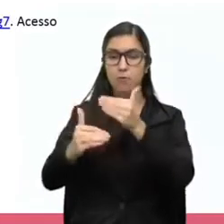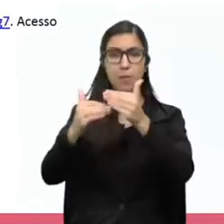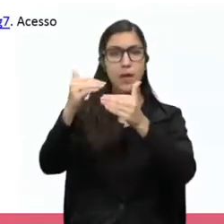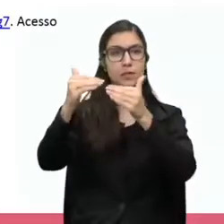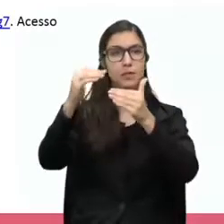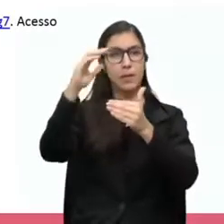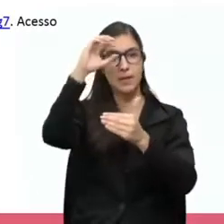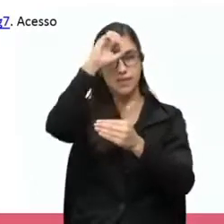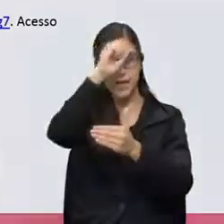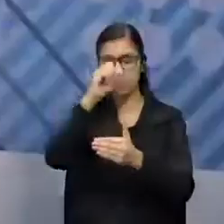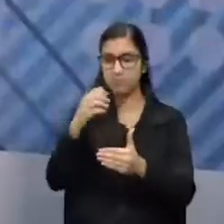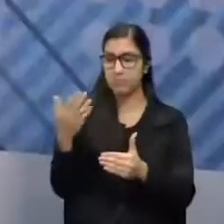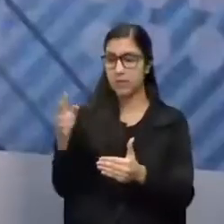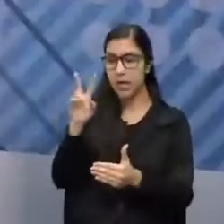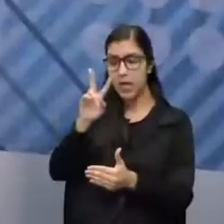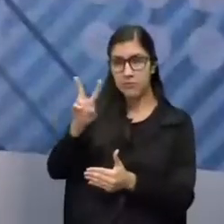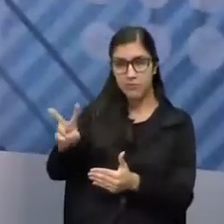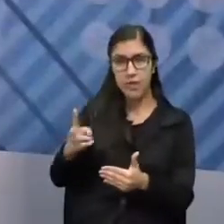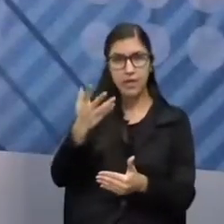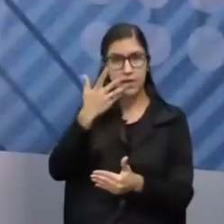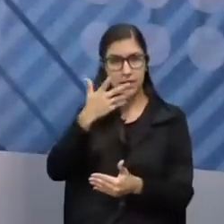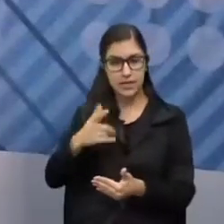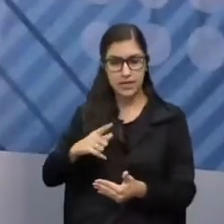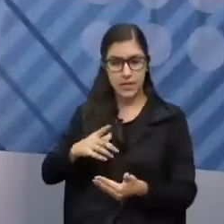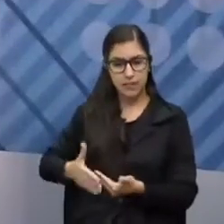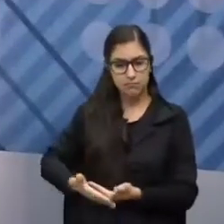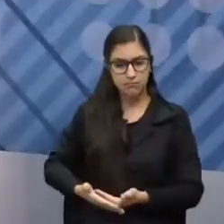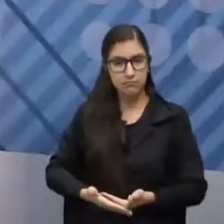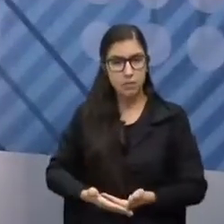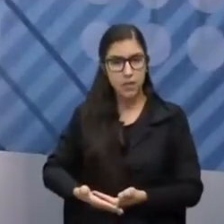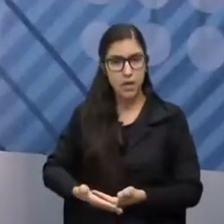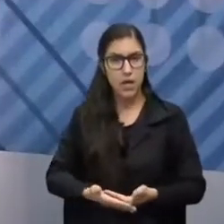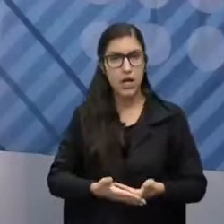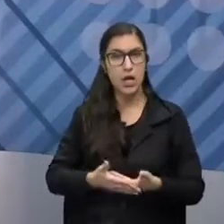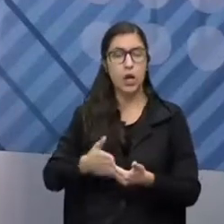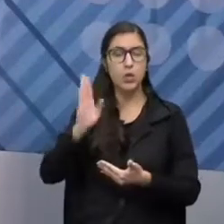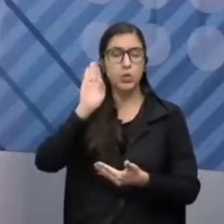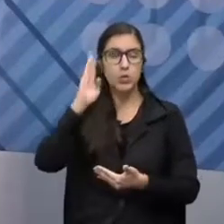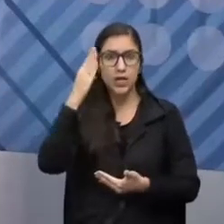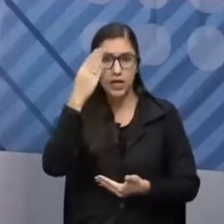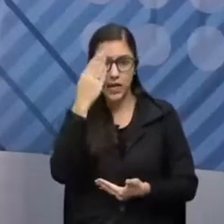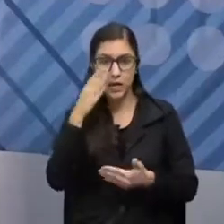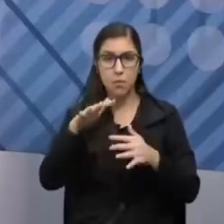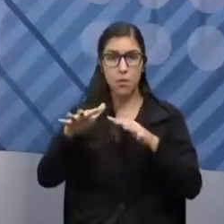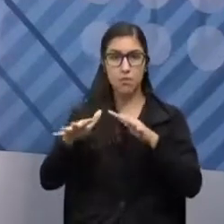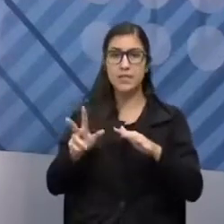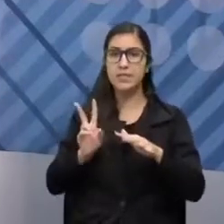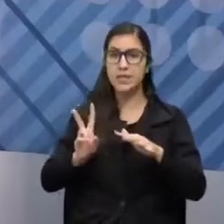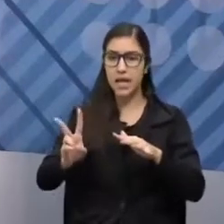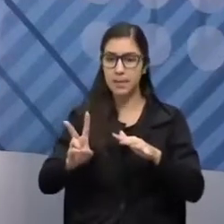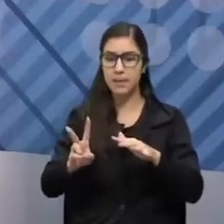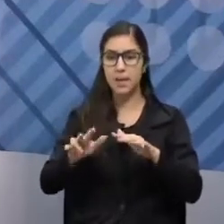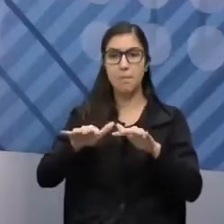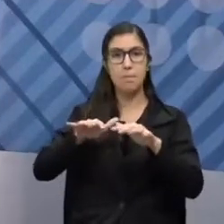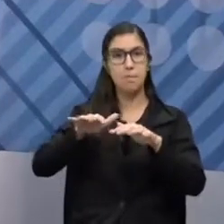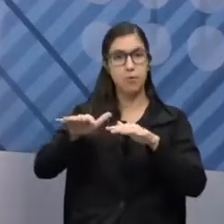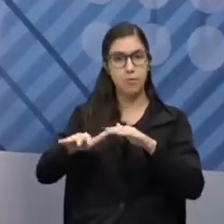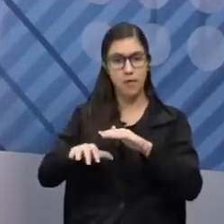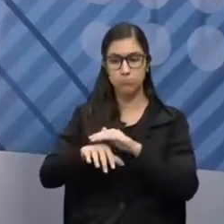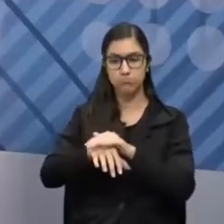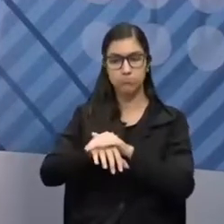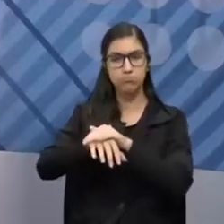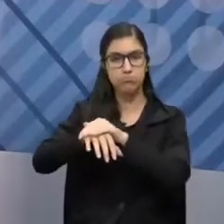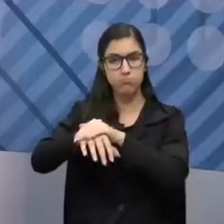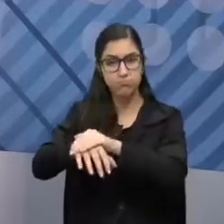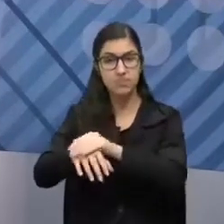Então, falar em bebês com surdo-cegueira, falar em movimento, sempre nós temos que pensar em movimentos coativo e